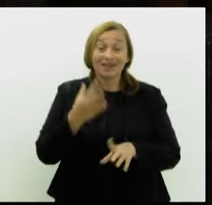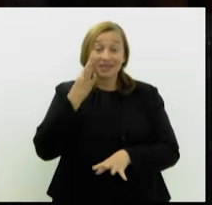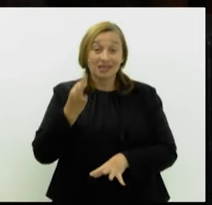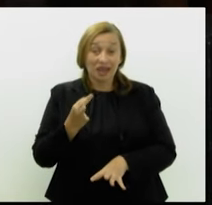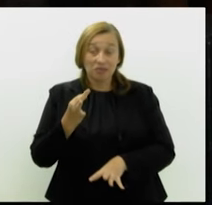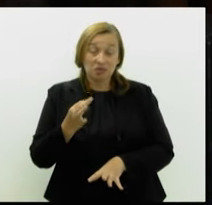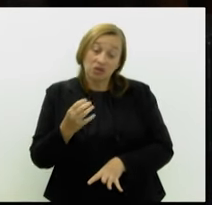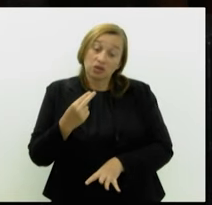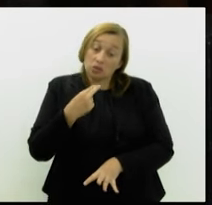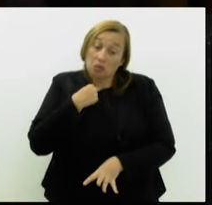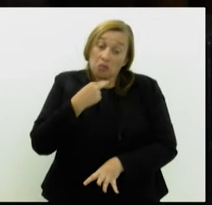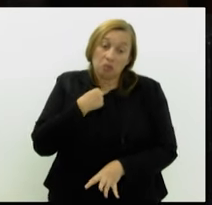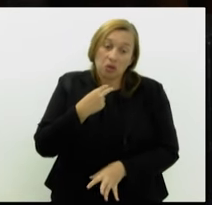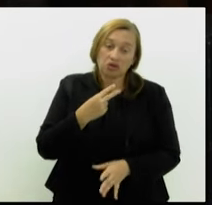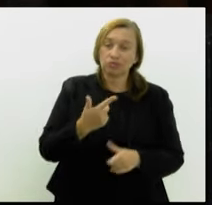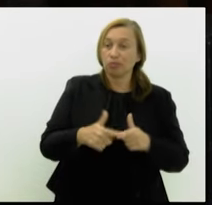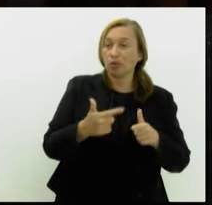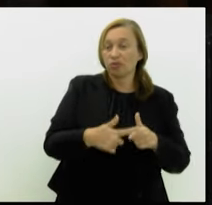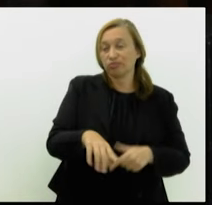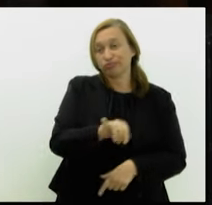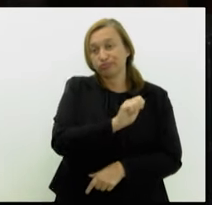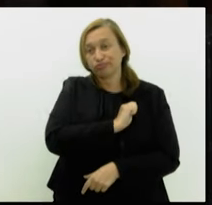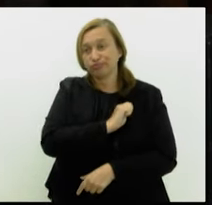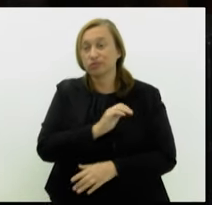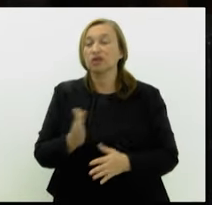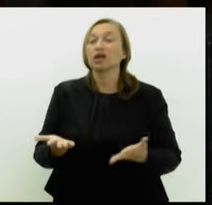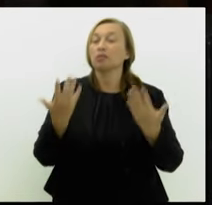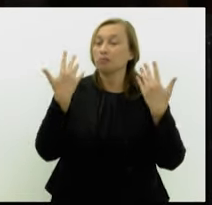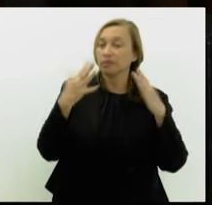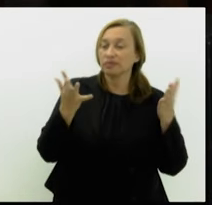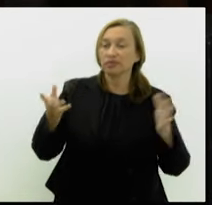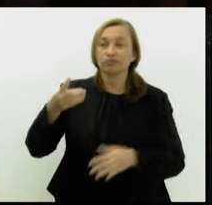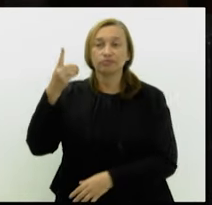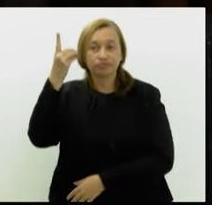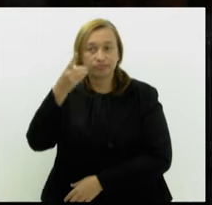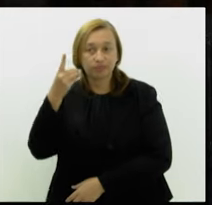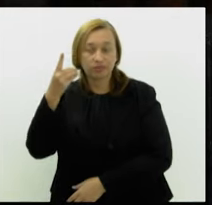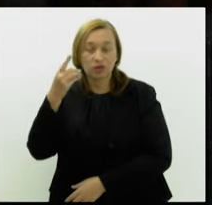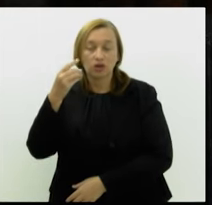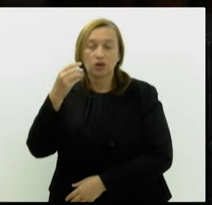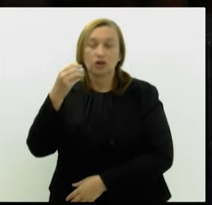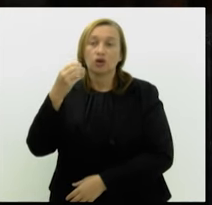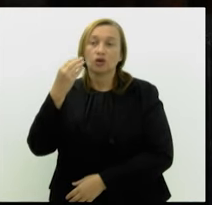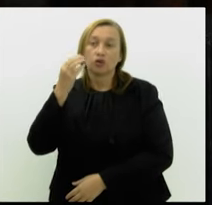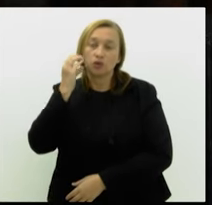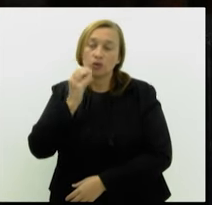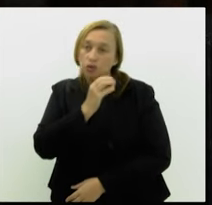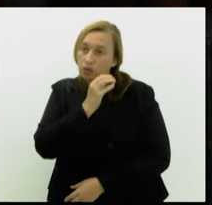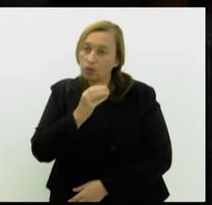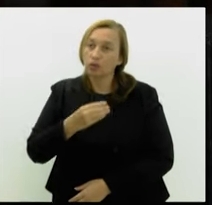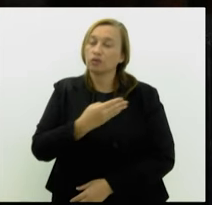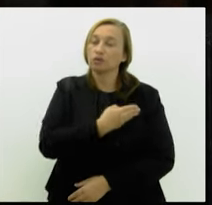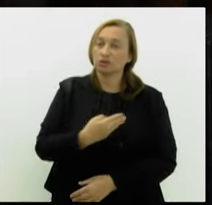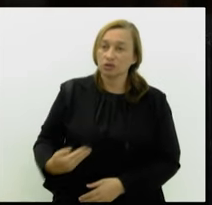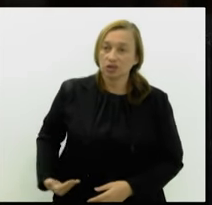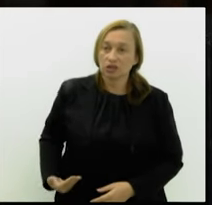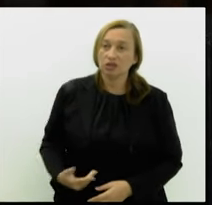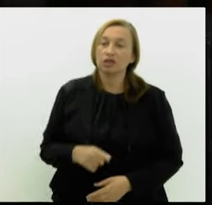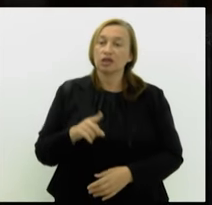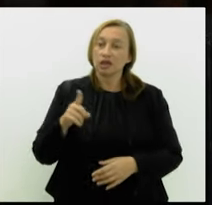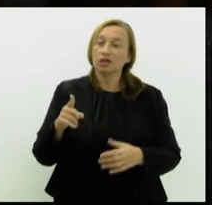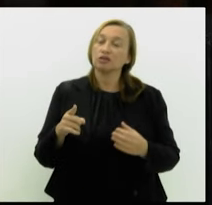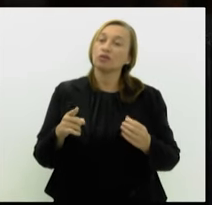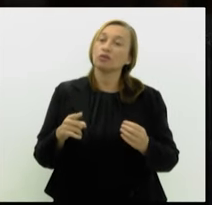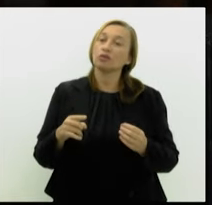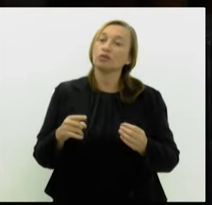qualquer maneira, eu queria mais uma vez saudar o nosso governador Cláudio Castro e toda a sua equipe, dizendo que isto, que eles estão atendendo, de fato, um